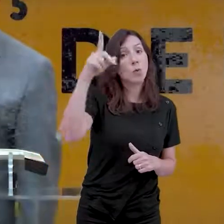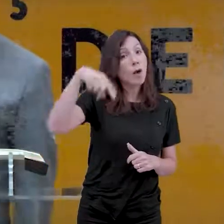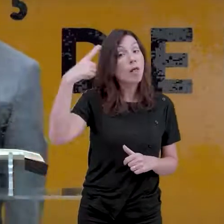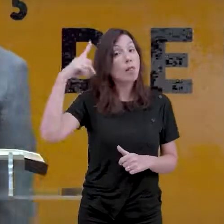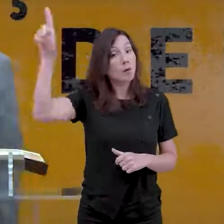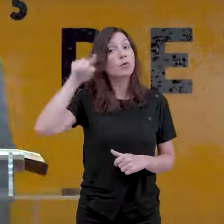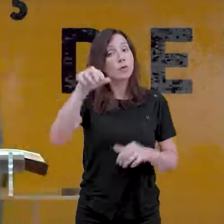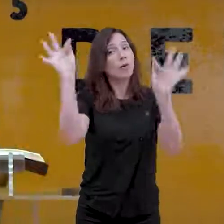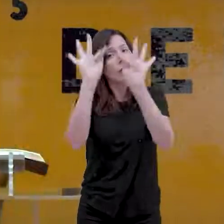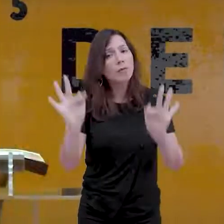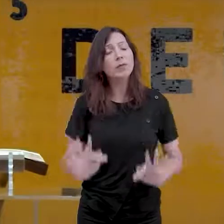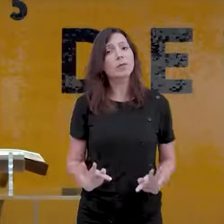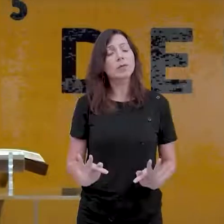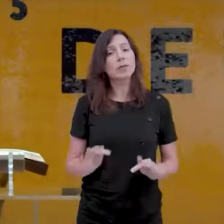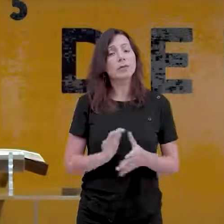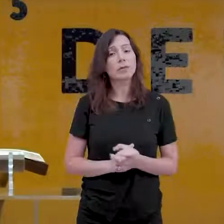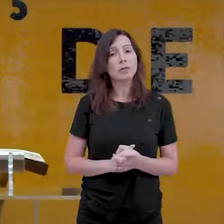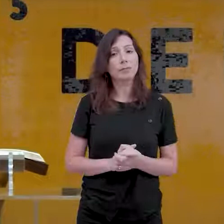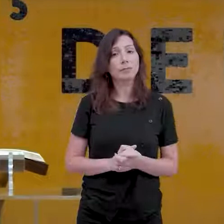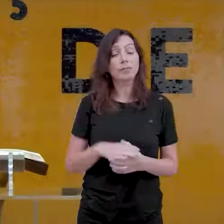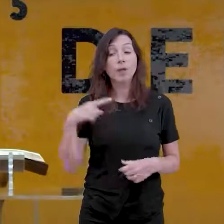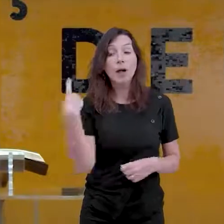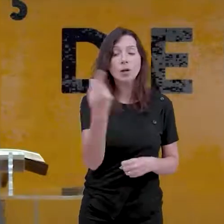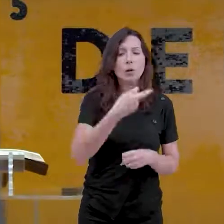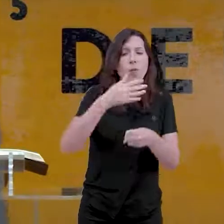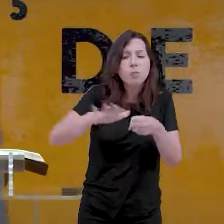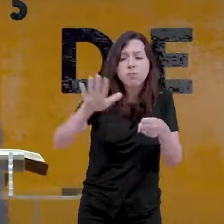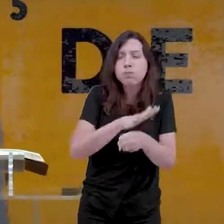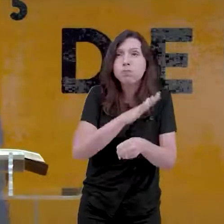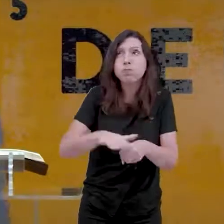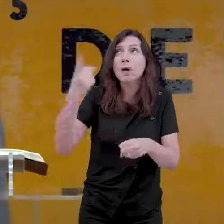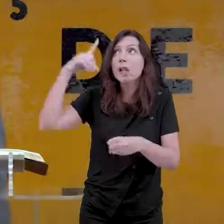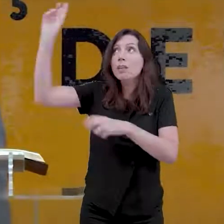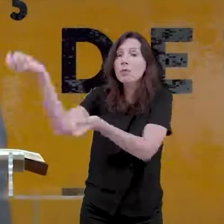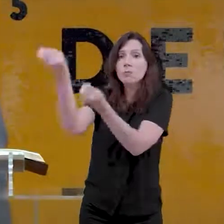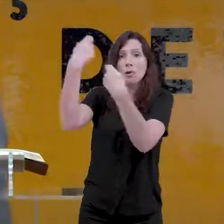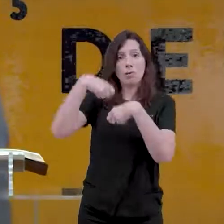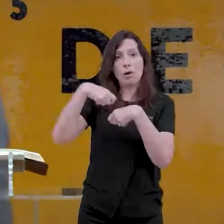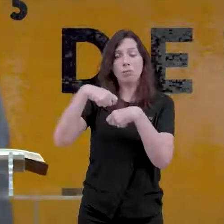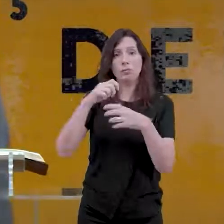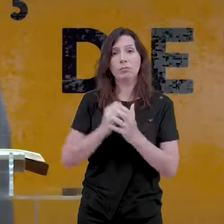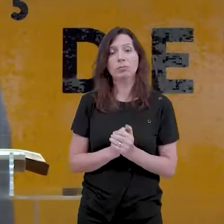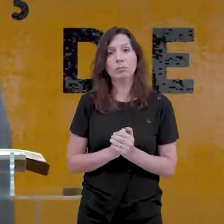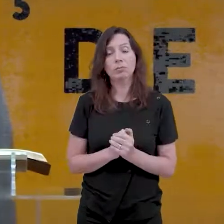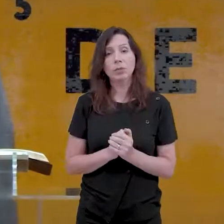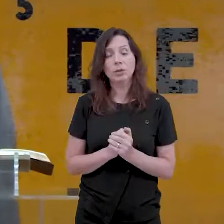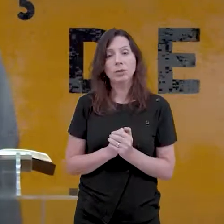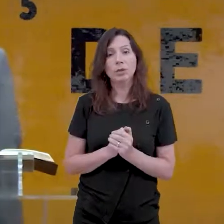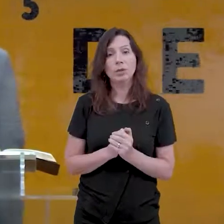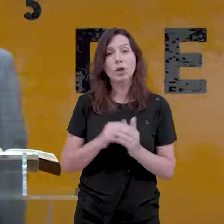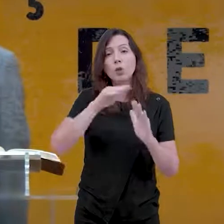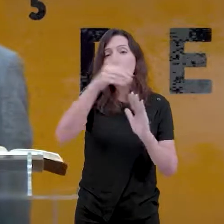Pensa comigo nisso, a nossa suficiência vem de Deus. Tudo, já o pastor Jarival já citou